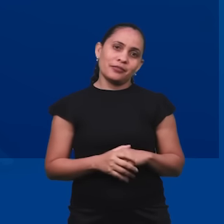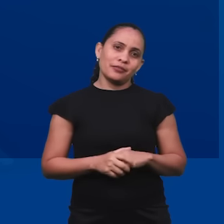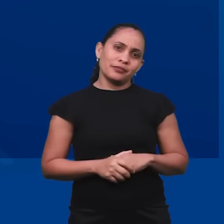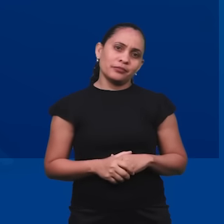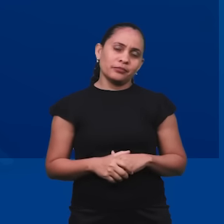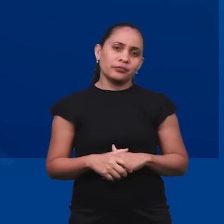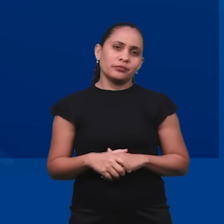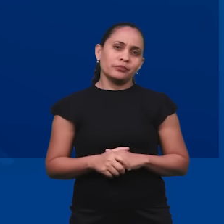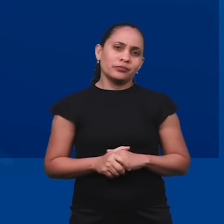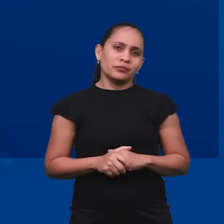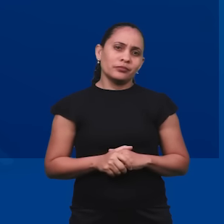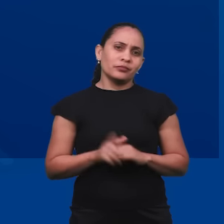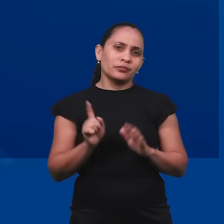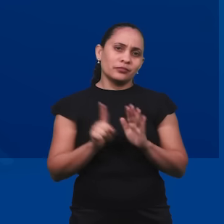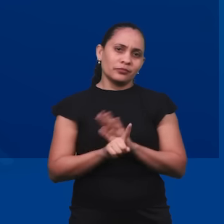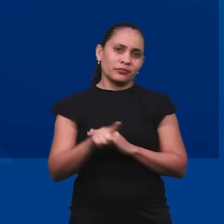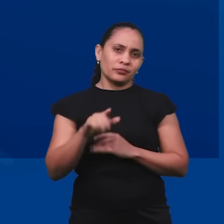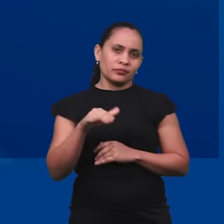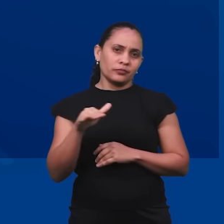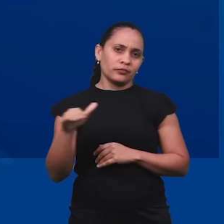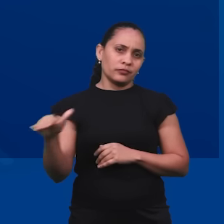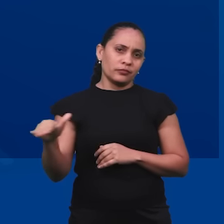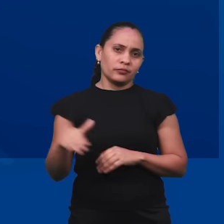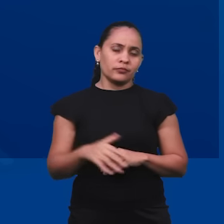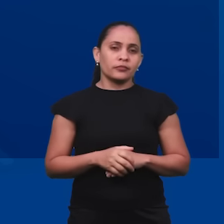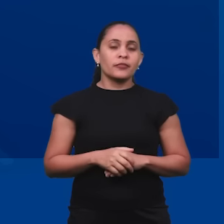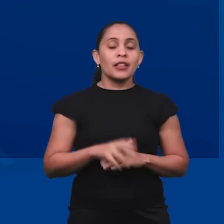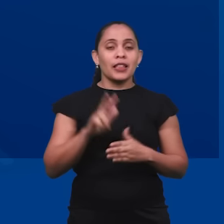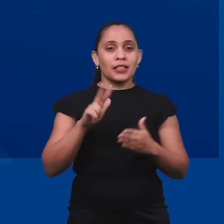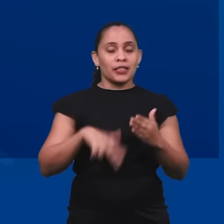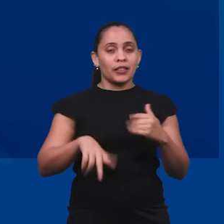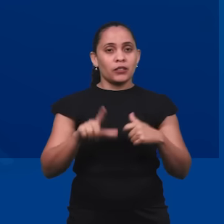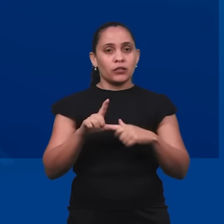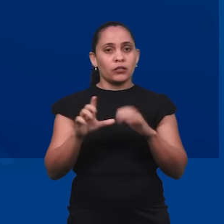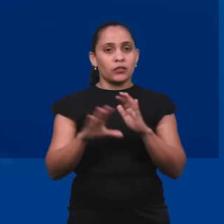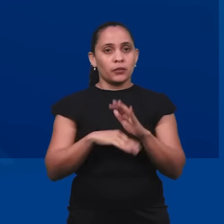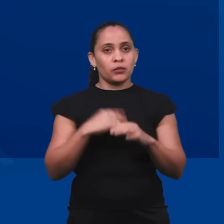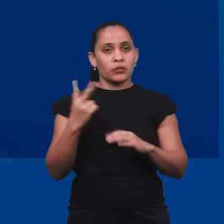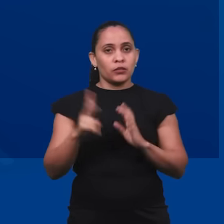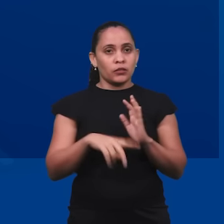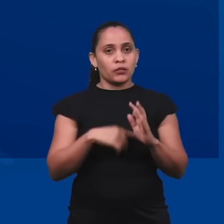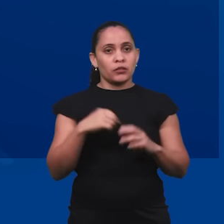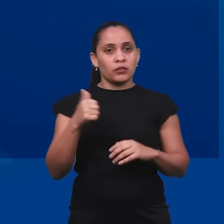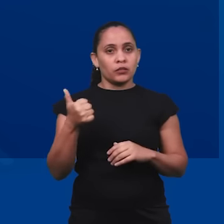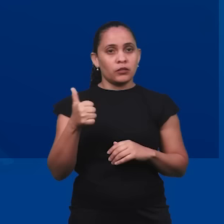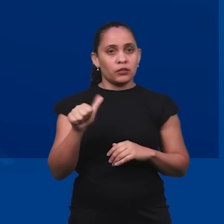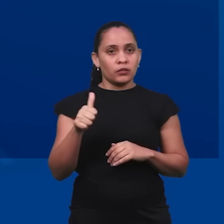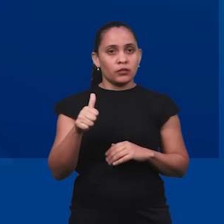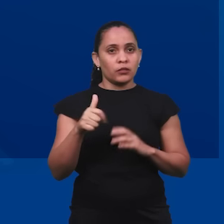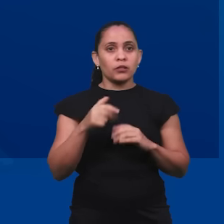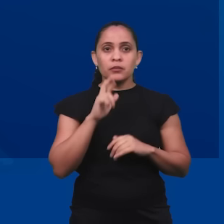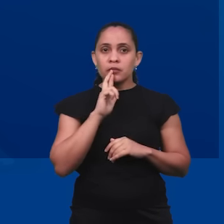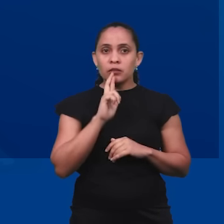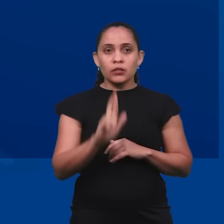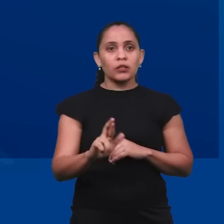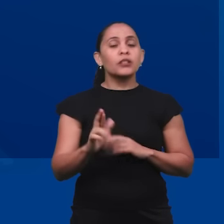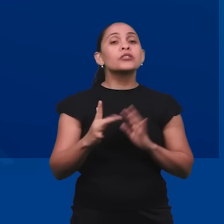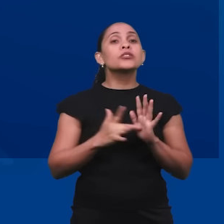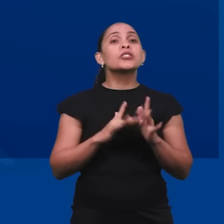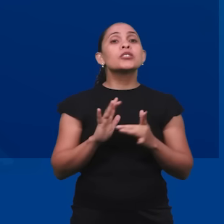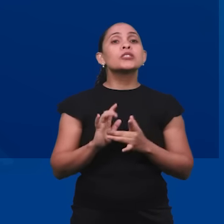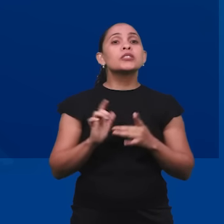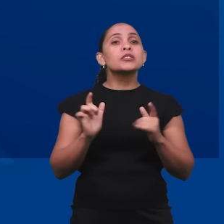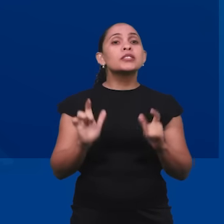Pergunta das crianças, Esther. Leia Lucas capítulo 2, verso 11 e responda: onde Jesus